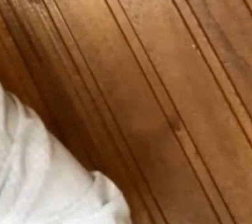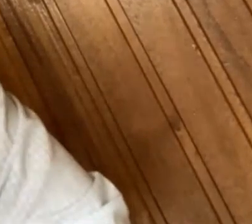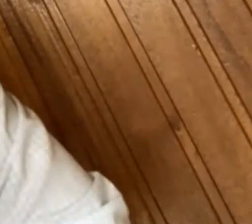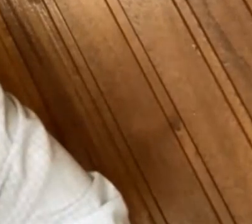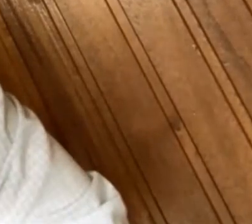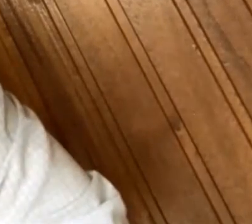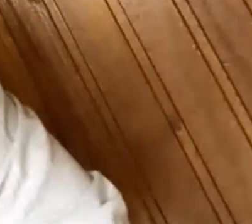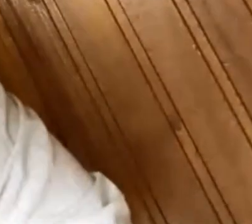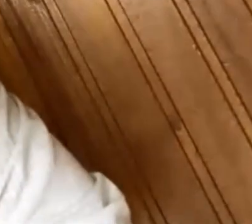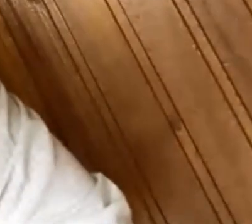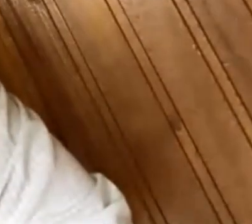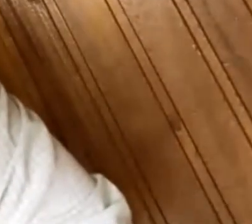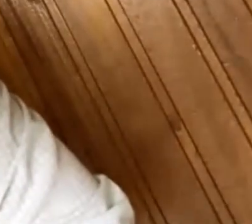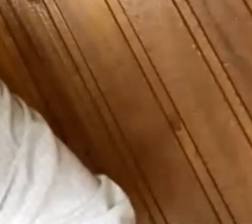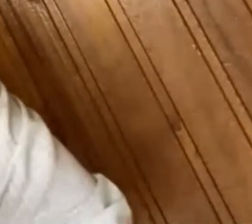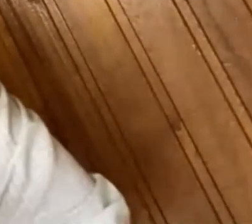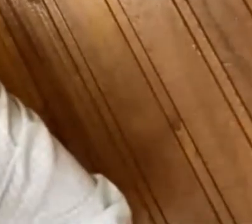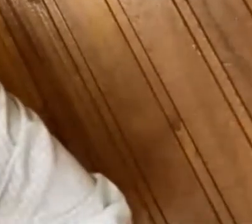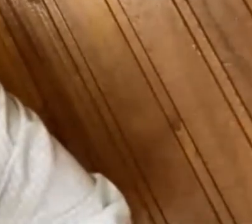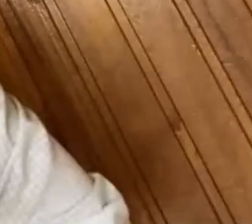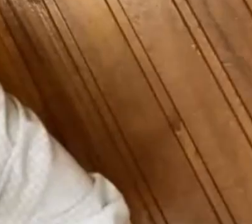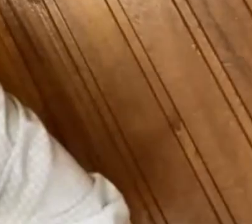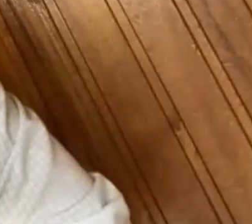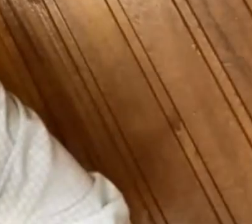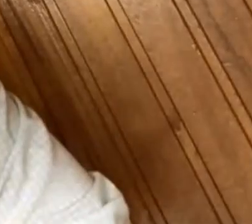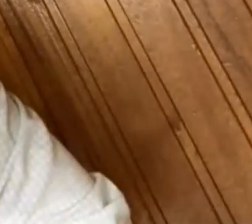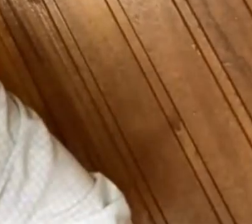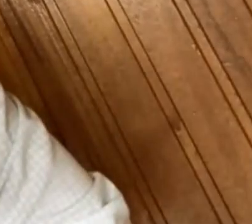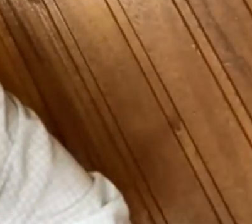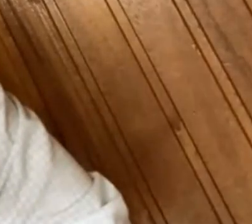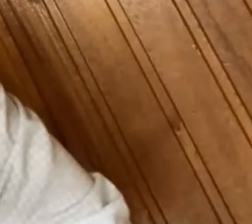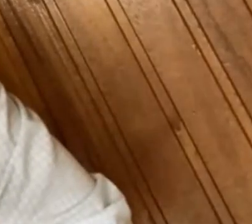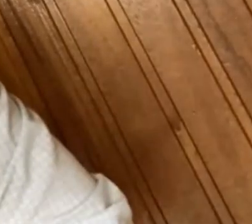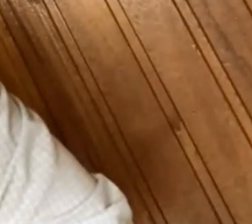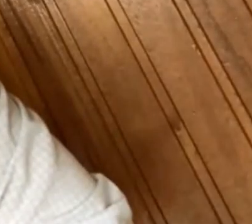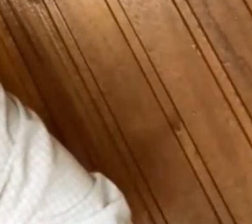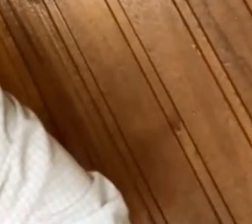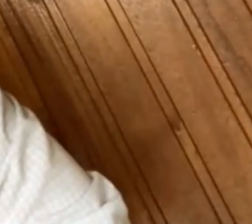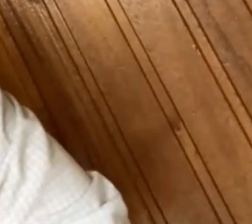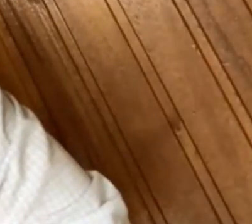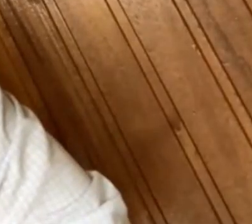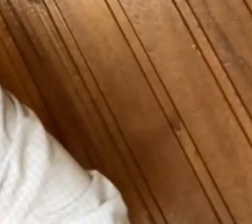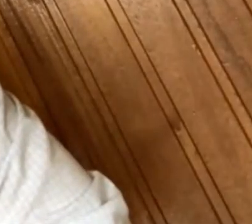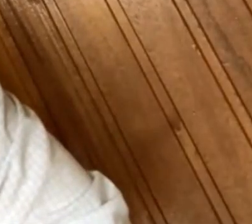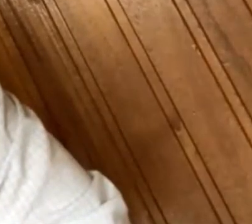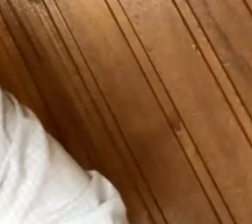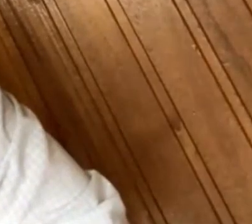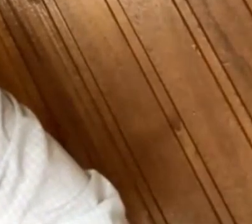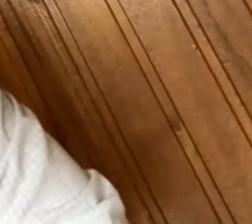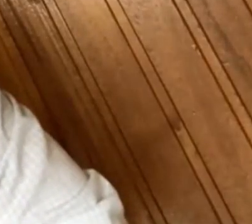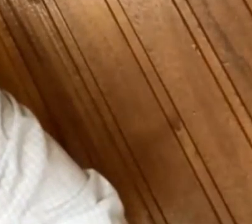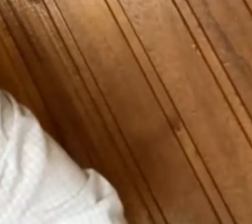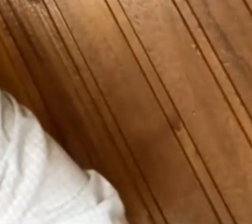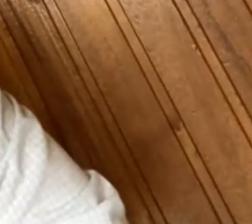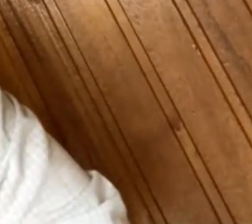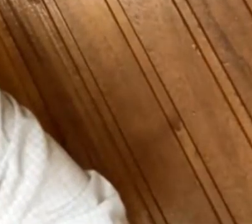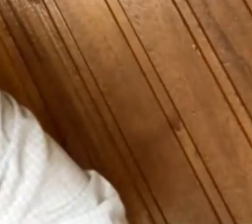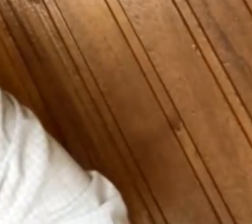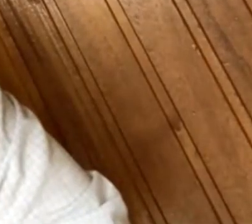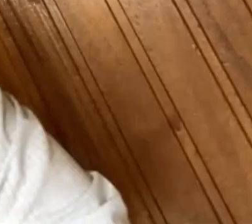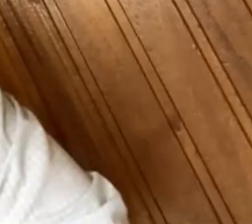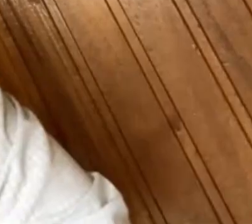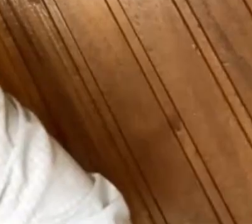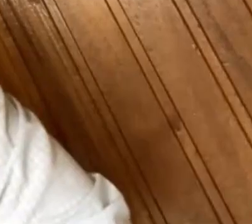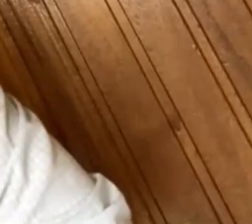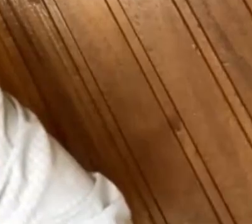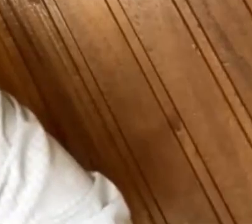as causas que levaram ele a estar daquele jeito. Então, um trabalho em associação é o que nós vamos poder entregar de melhor